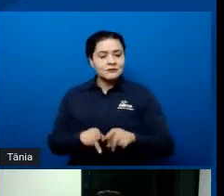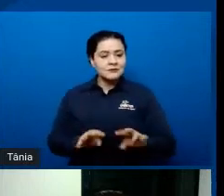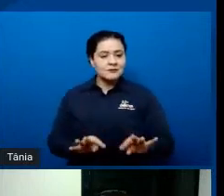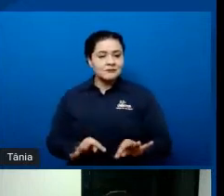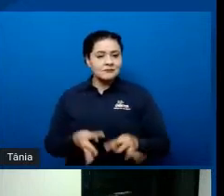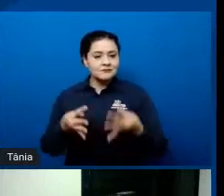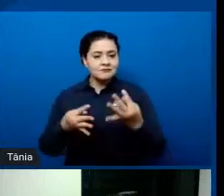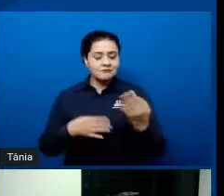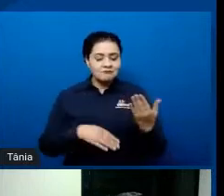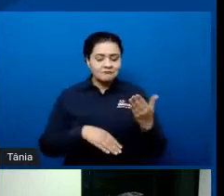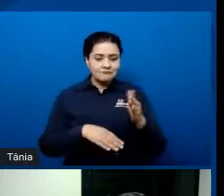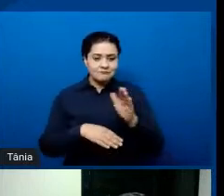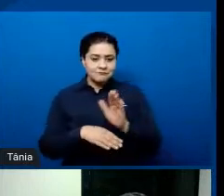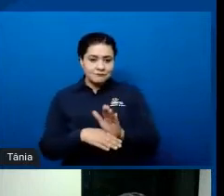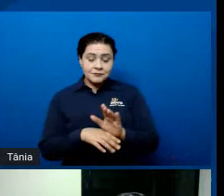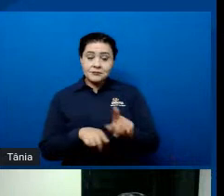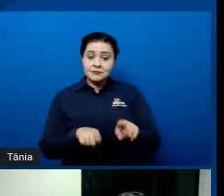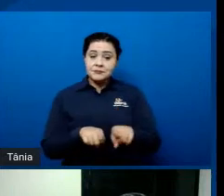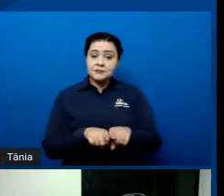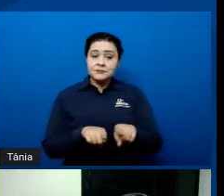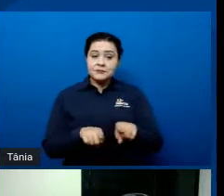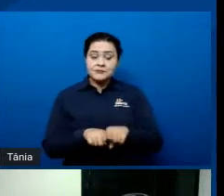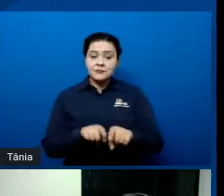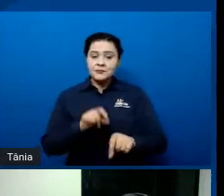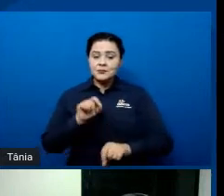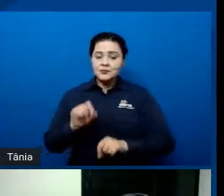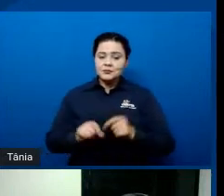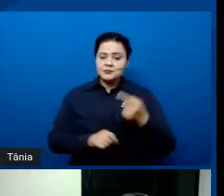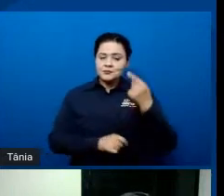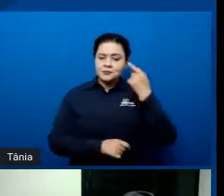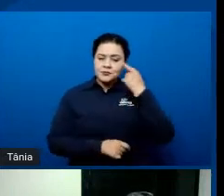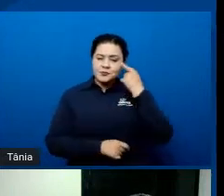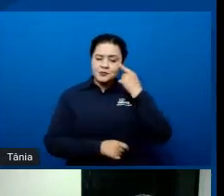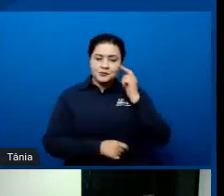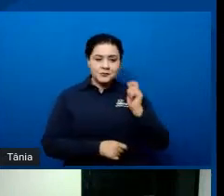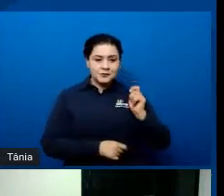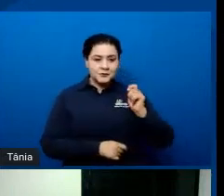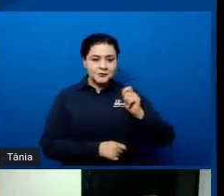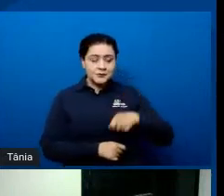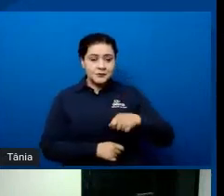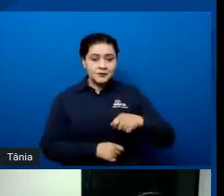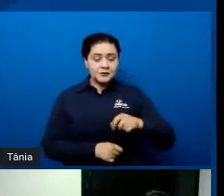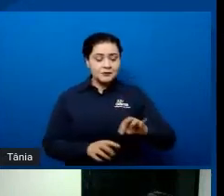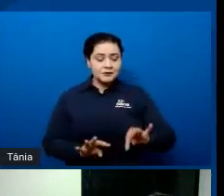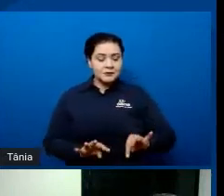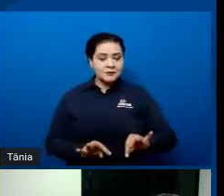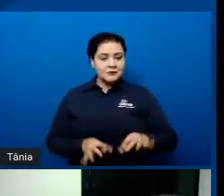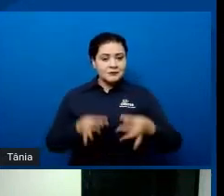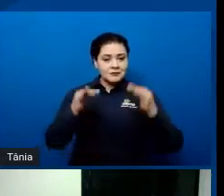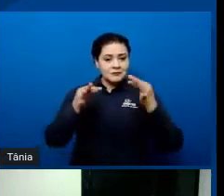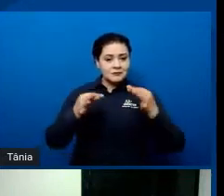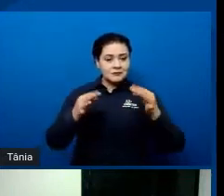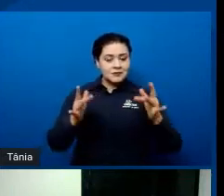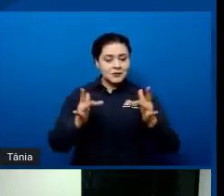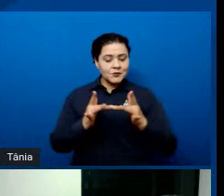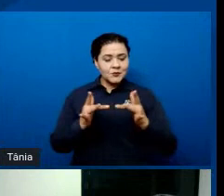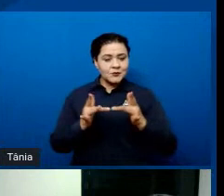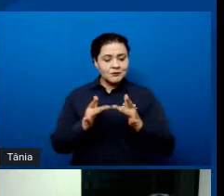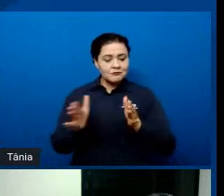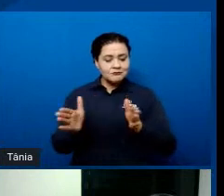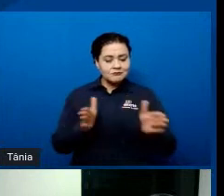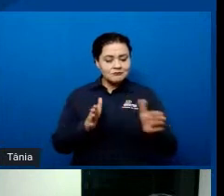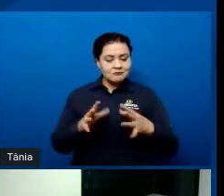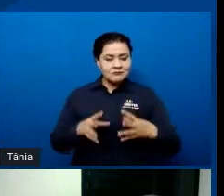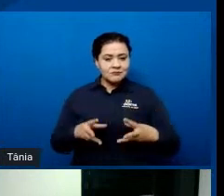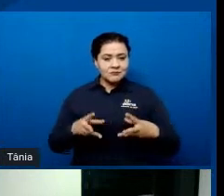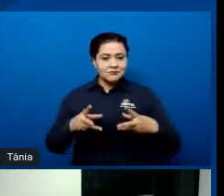vem a contribuir. Eu tenho que entender hoje que eu tenho que pensar na tecnologia acessível a todos. Isso